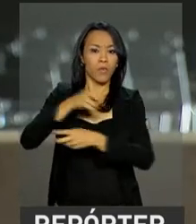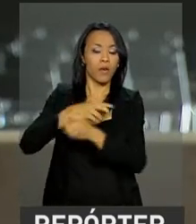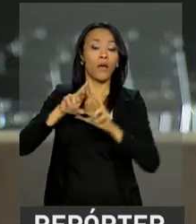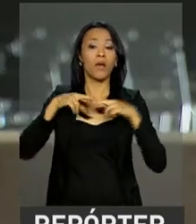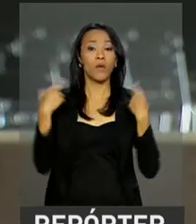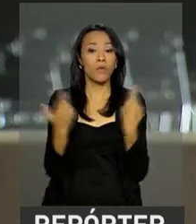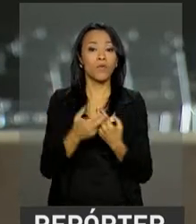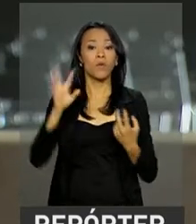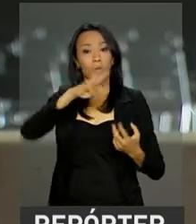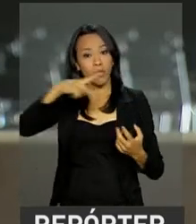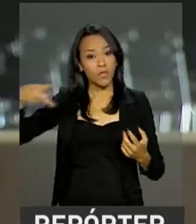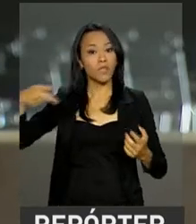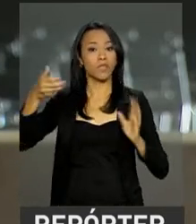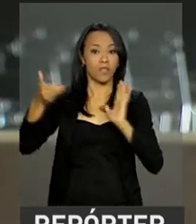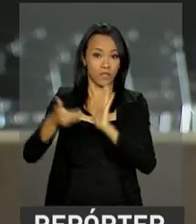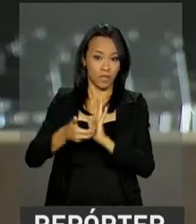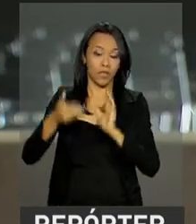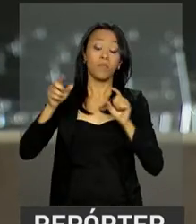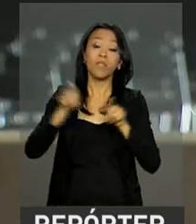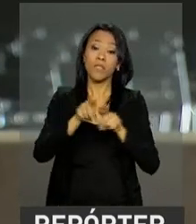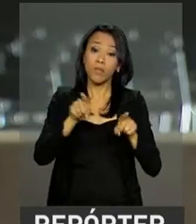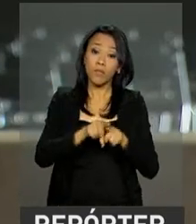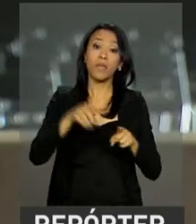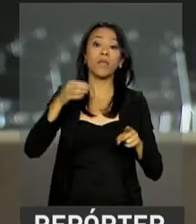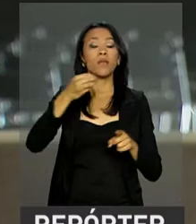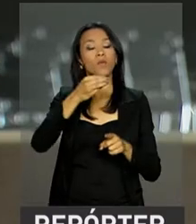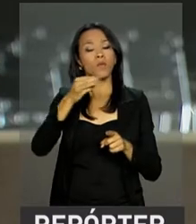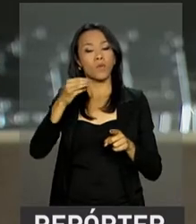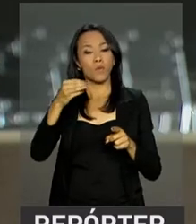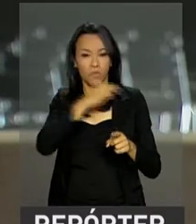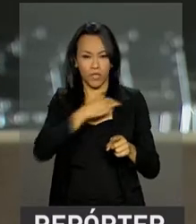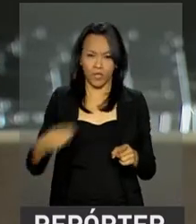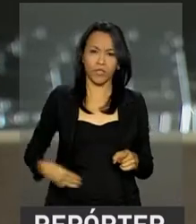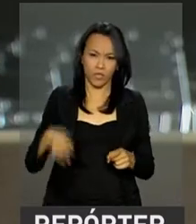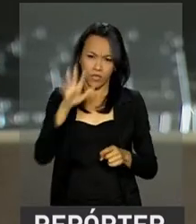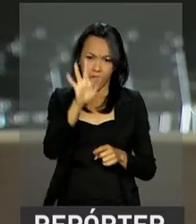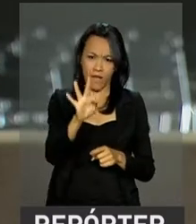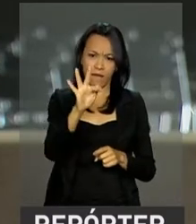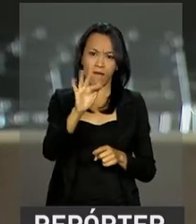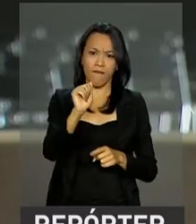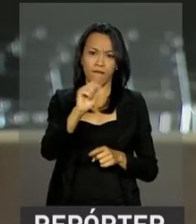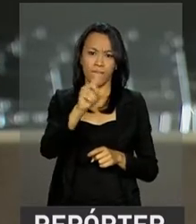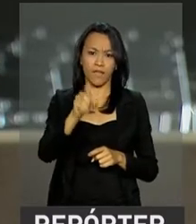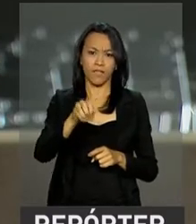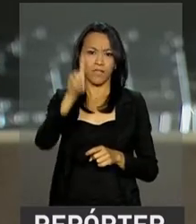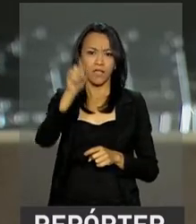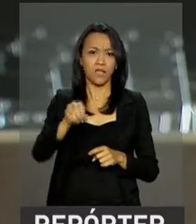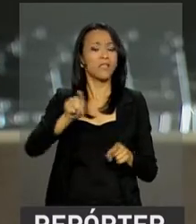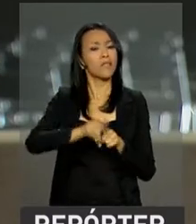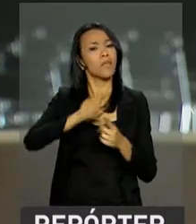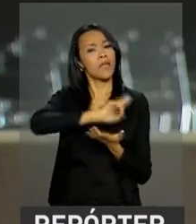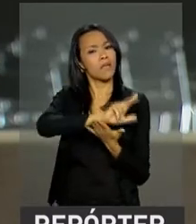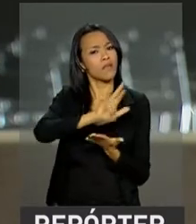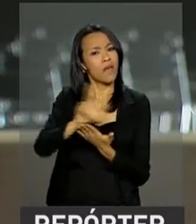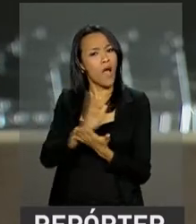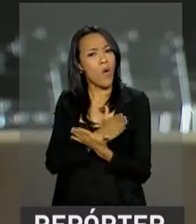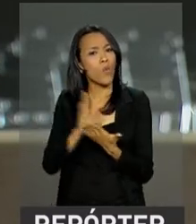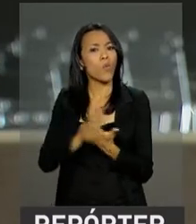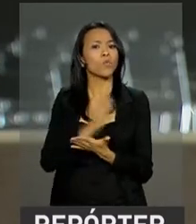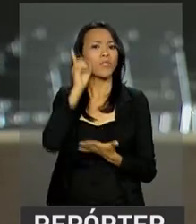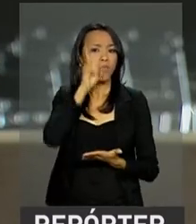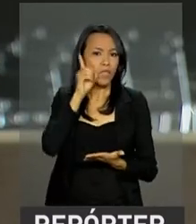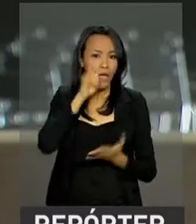henrique meirelles e alguns parlamentares para discutir a a ao assunto a proposta de